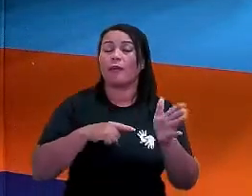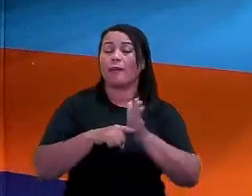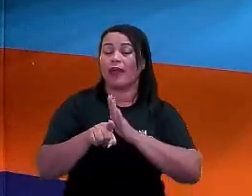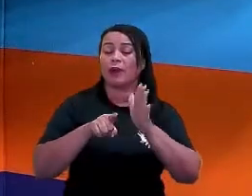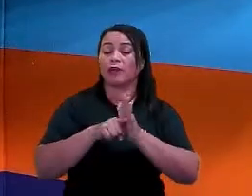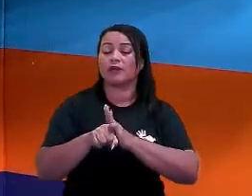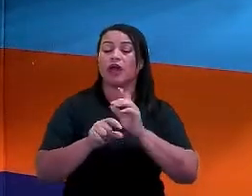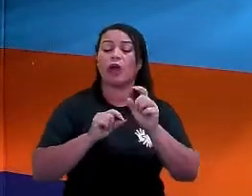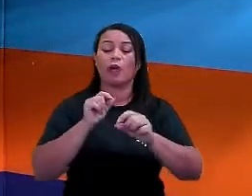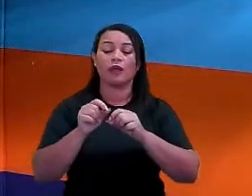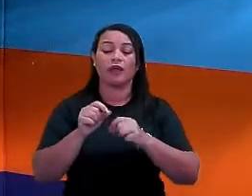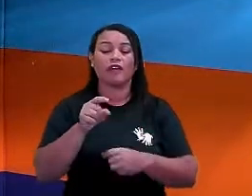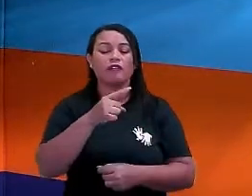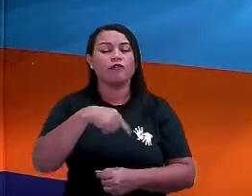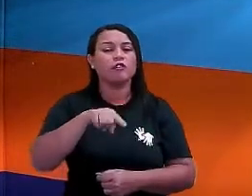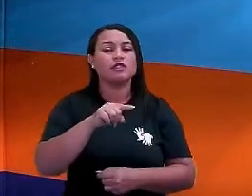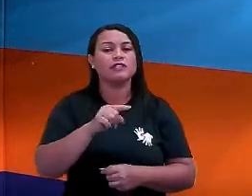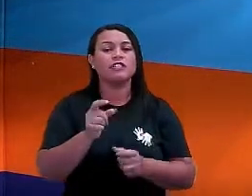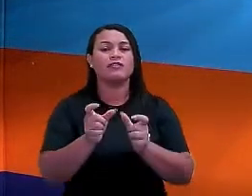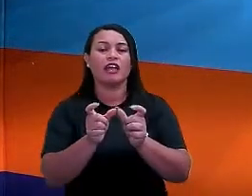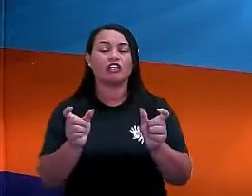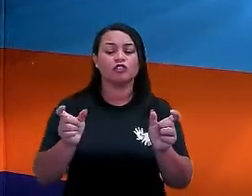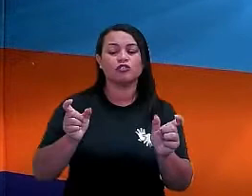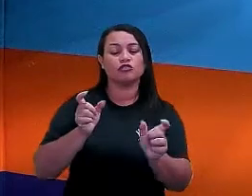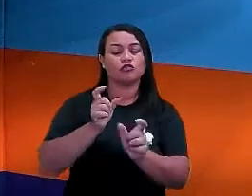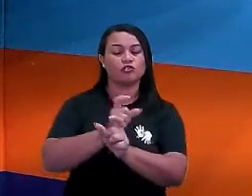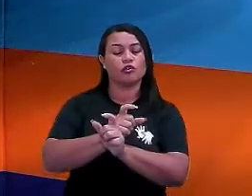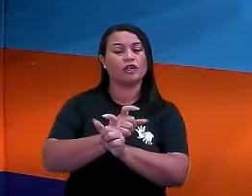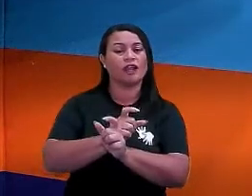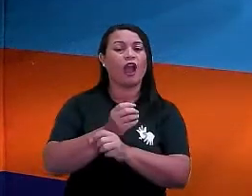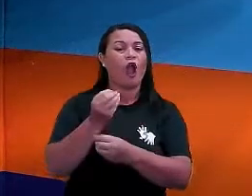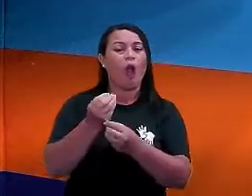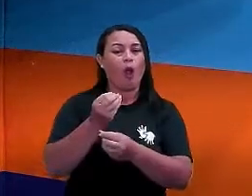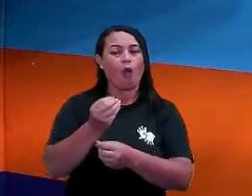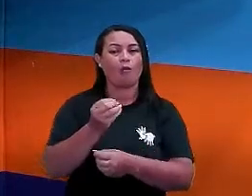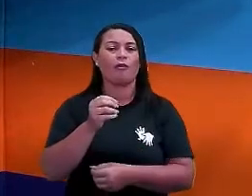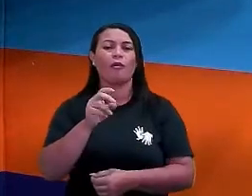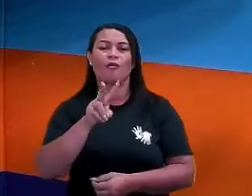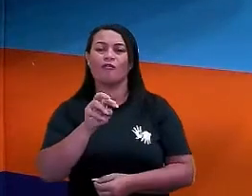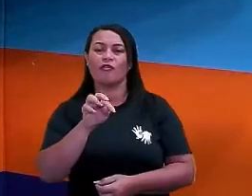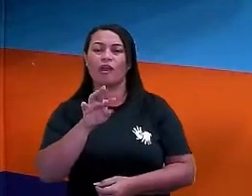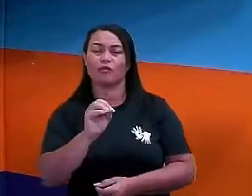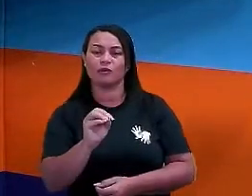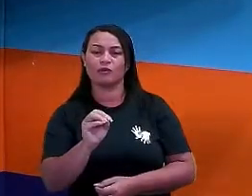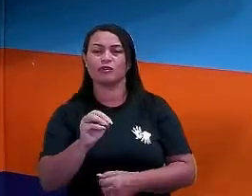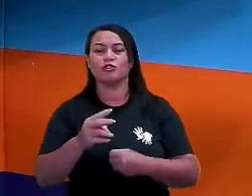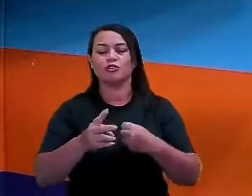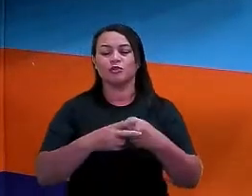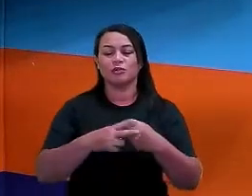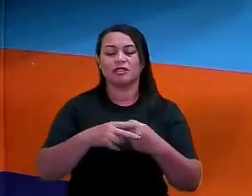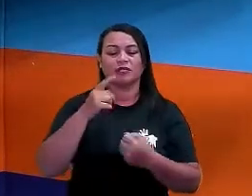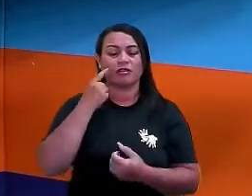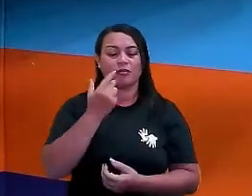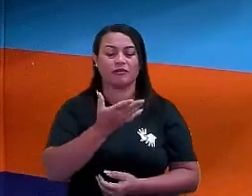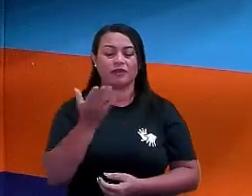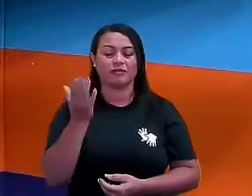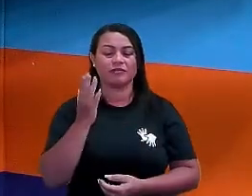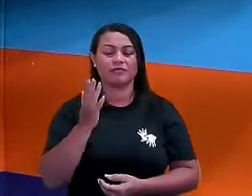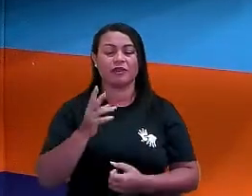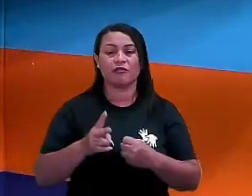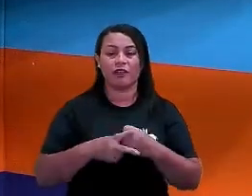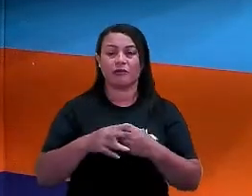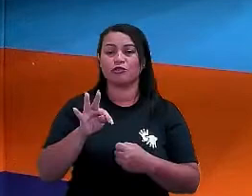perguntar, basta você inverter o verbo to be pelo sujeito. Por exemplo, are you going to travel? Você